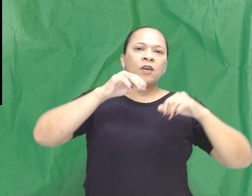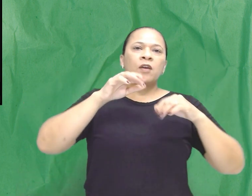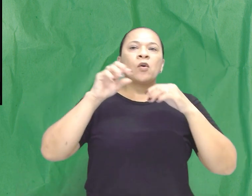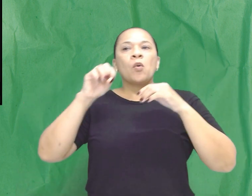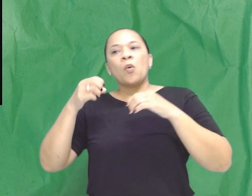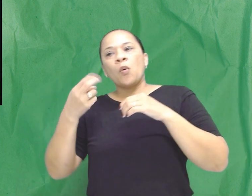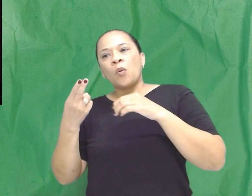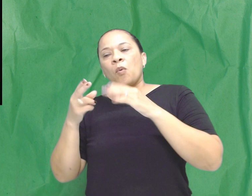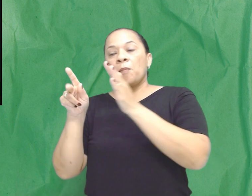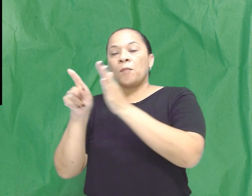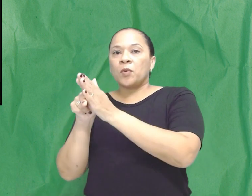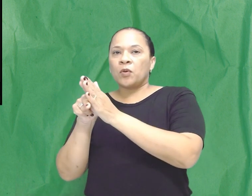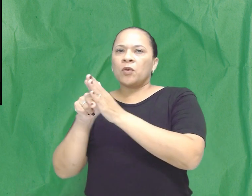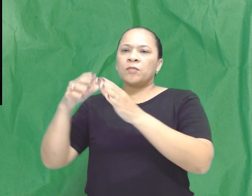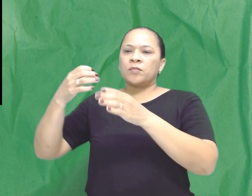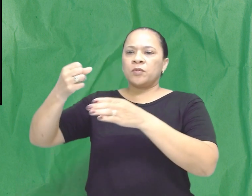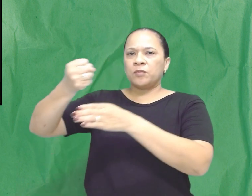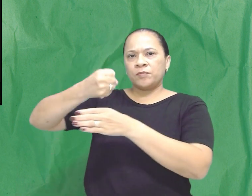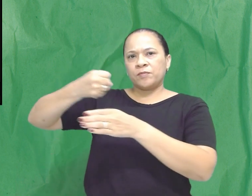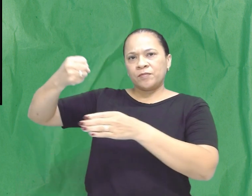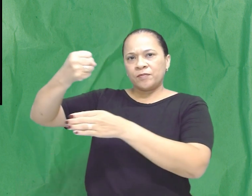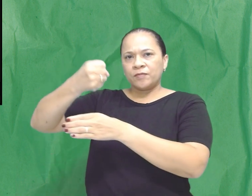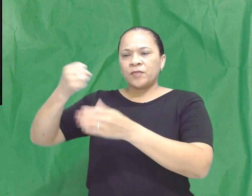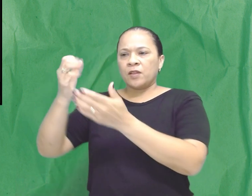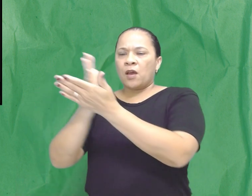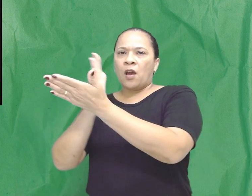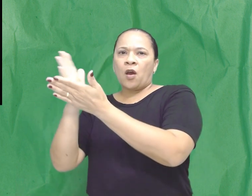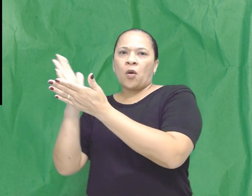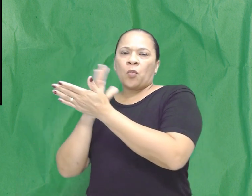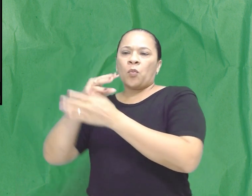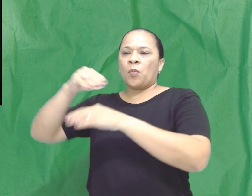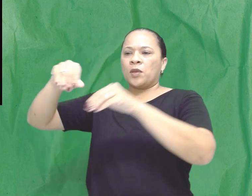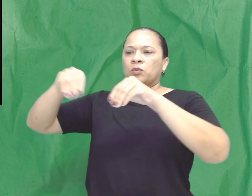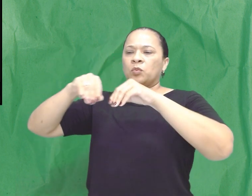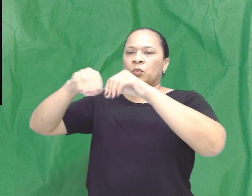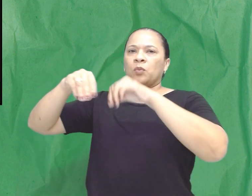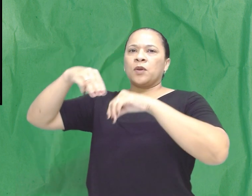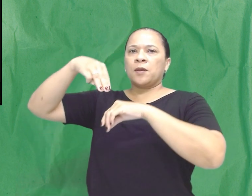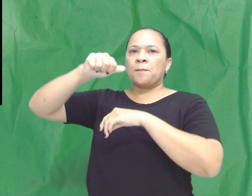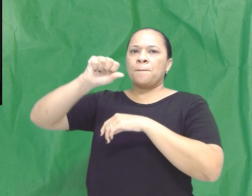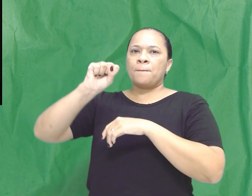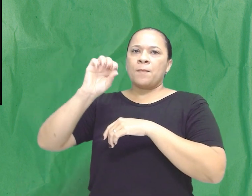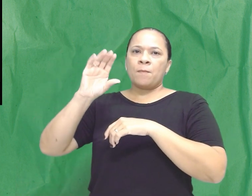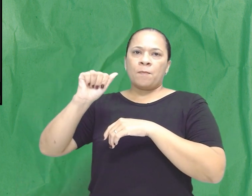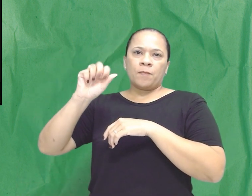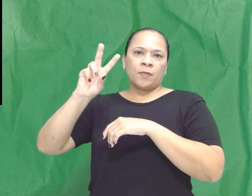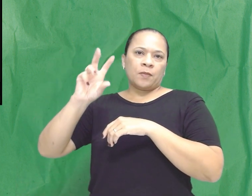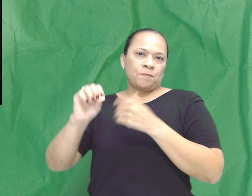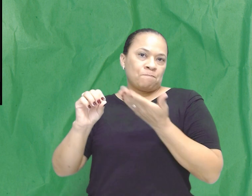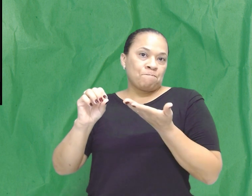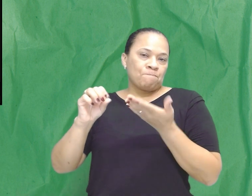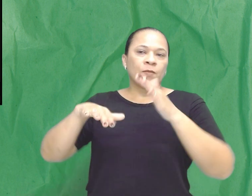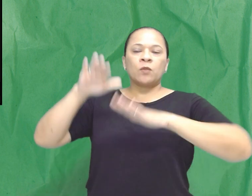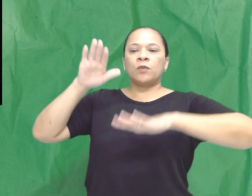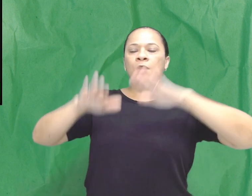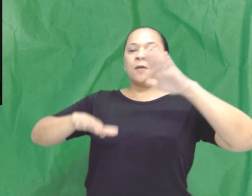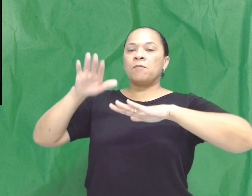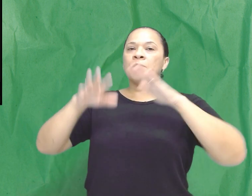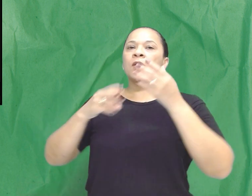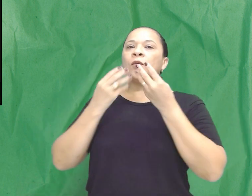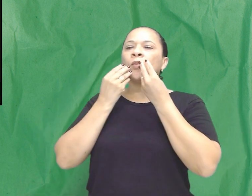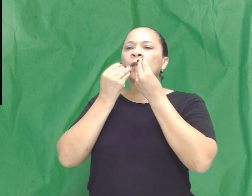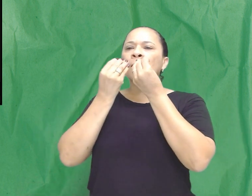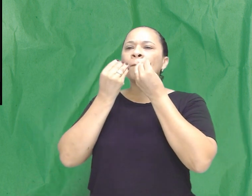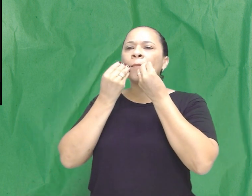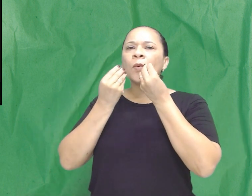de confeiteiro. Algumas massas pedem açúcar mascavo, então dependendo do sabor, dependendo do tipo de